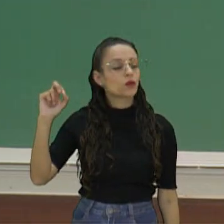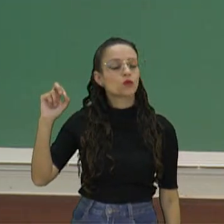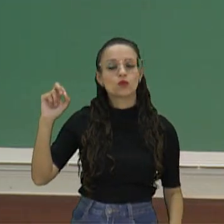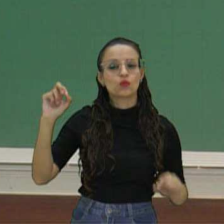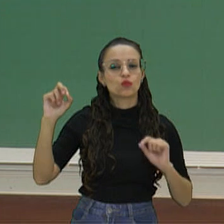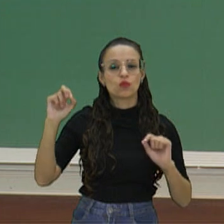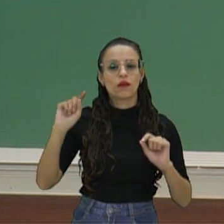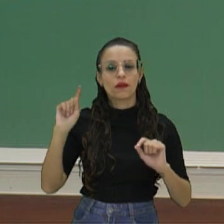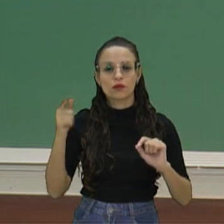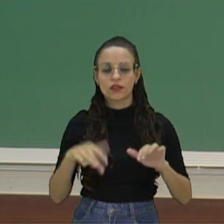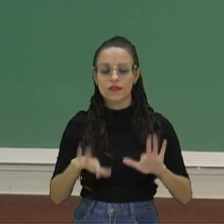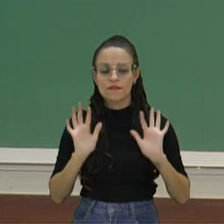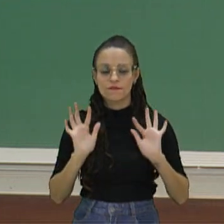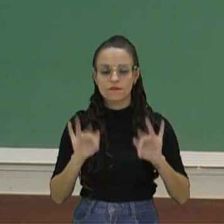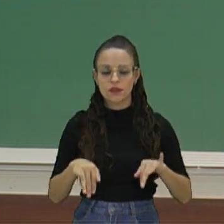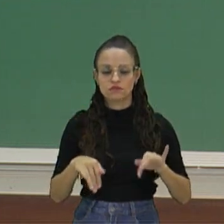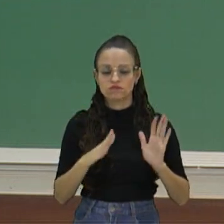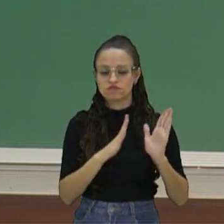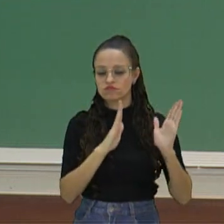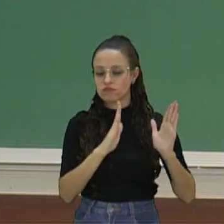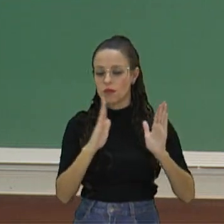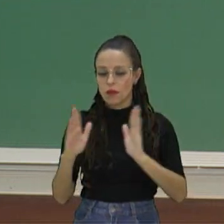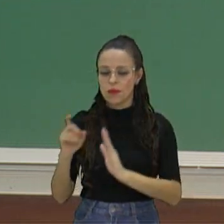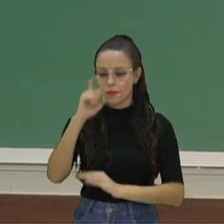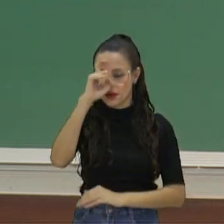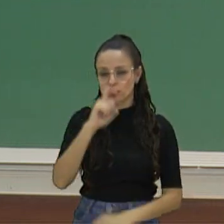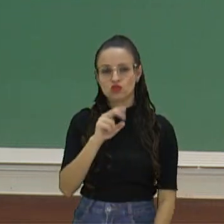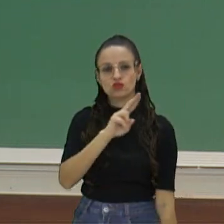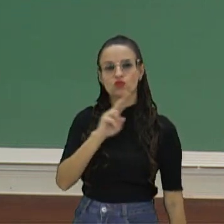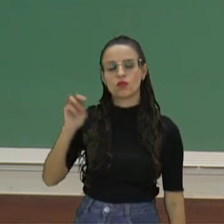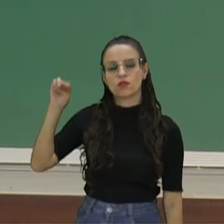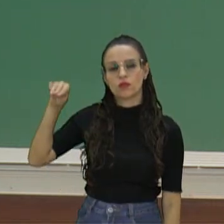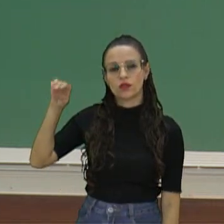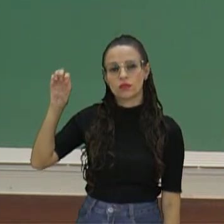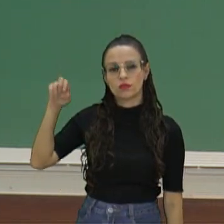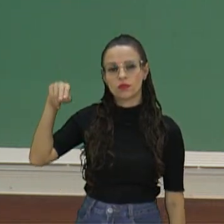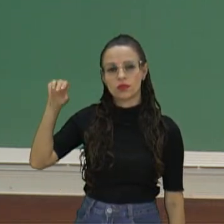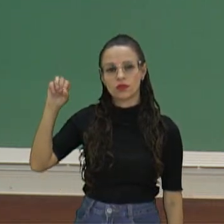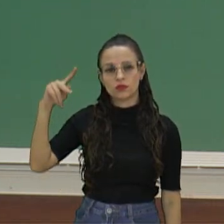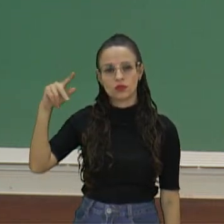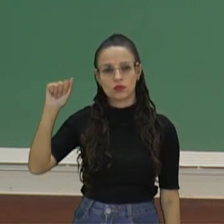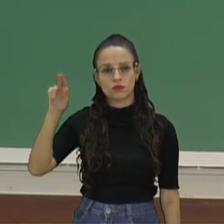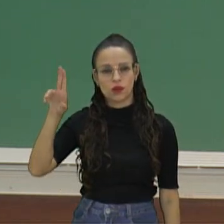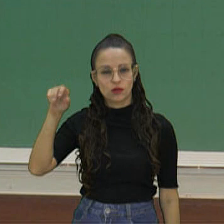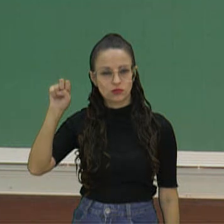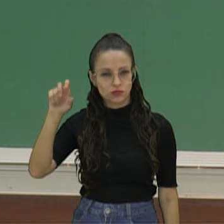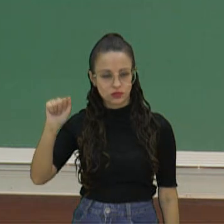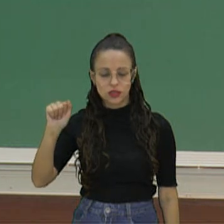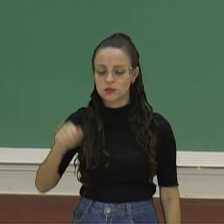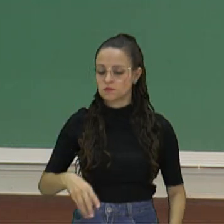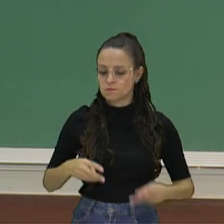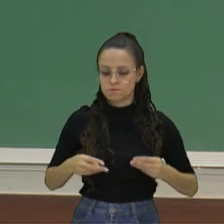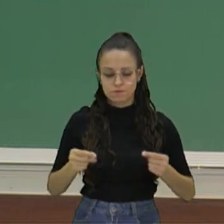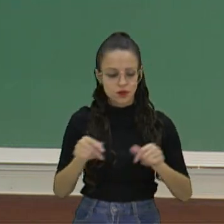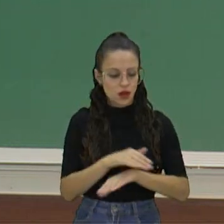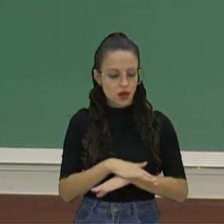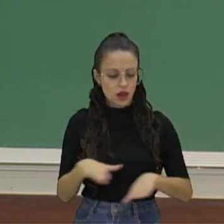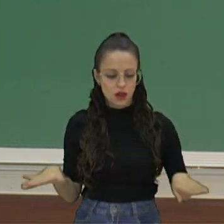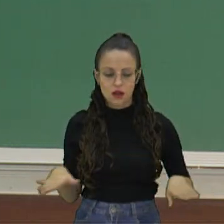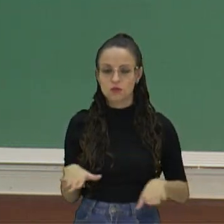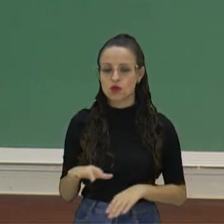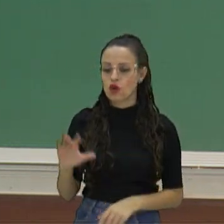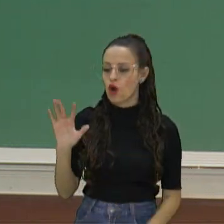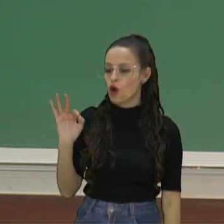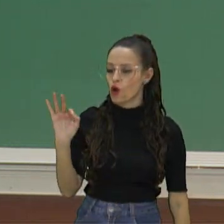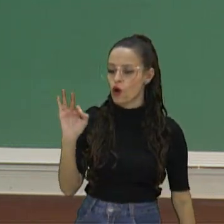daí o fim desse ciclo, que seria a chamada menopausa, né? Aí esgotaram-se já os óvulos, que a mulher nasceu, que a gente já